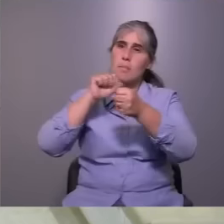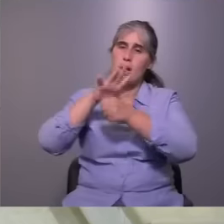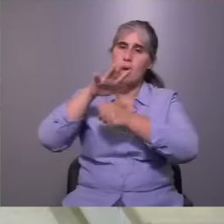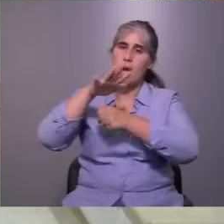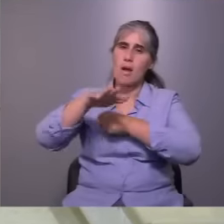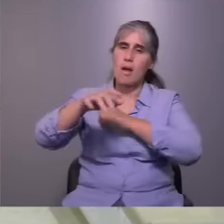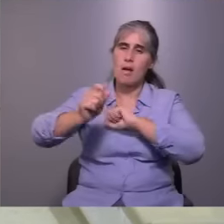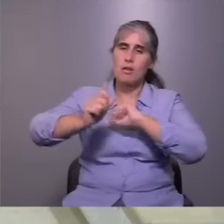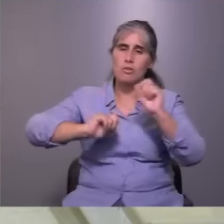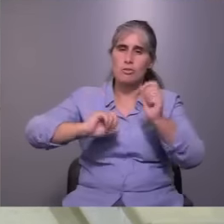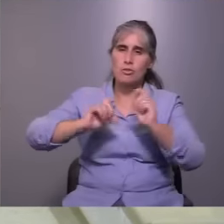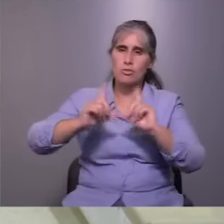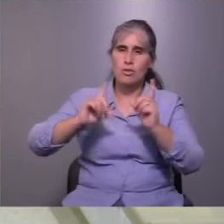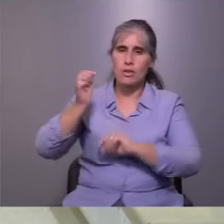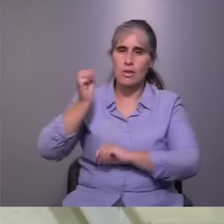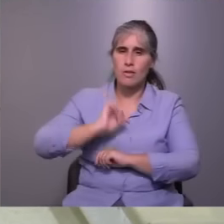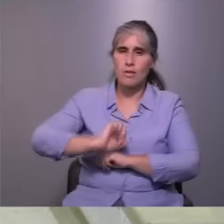Salve,